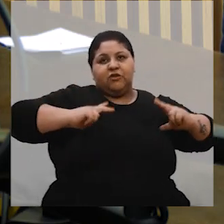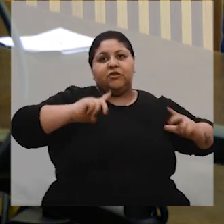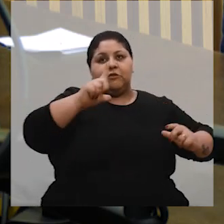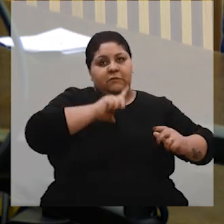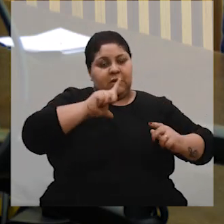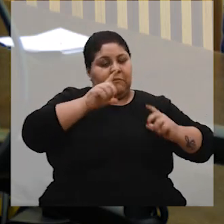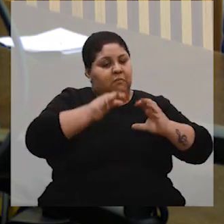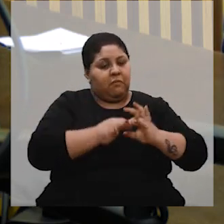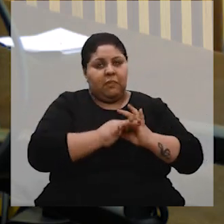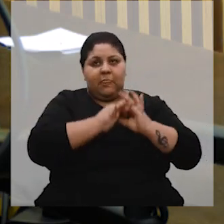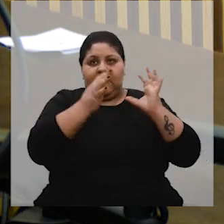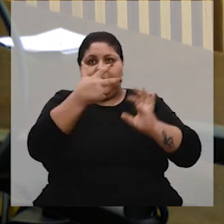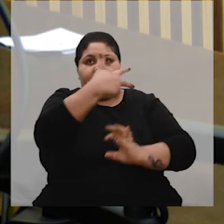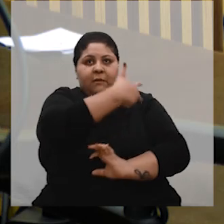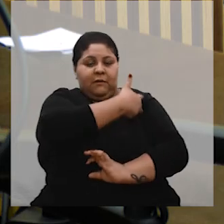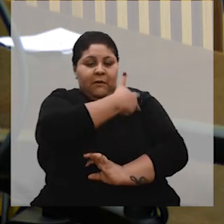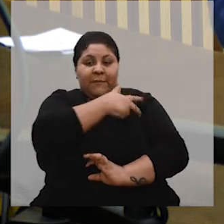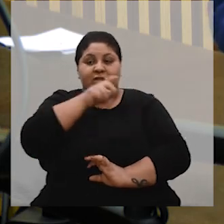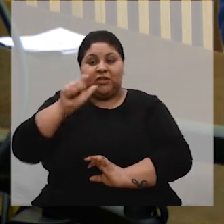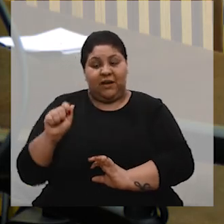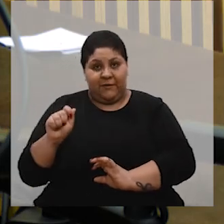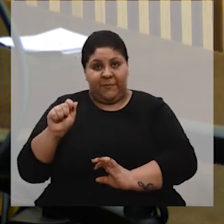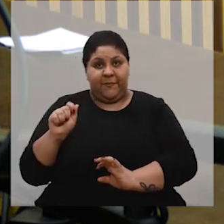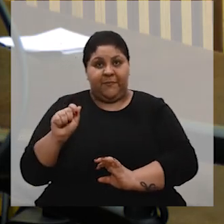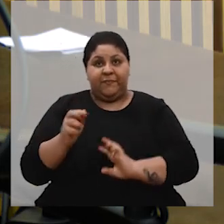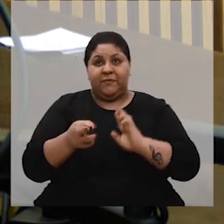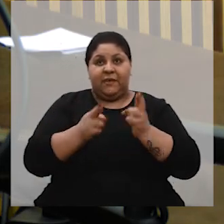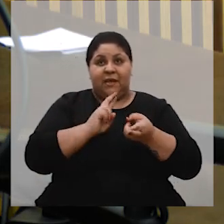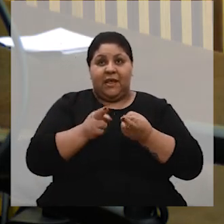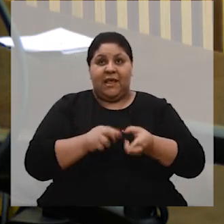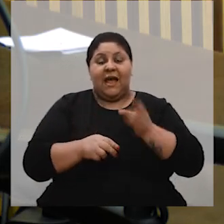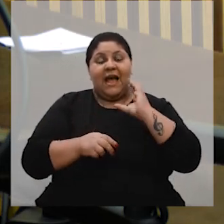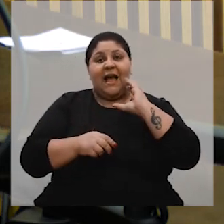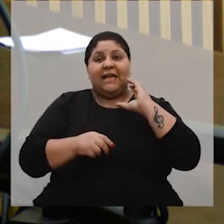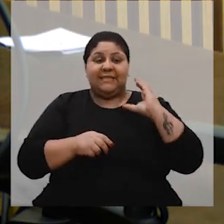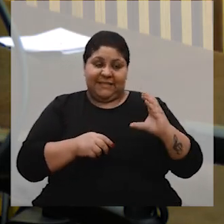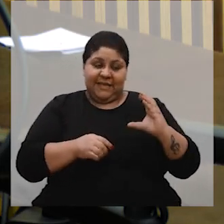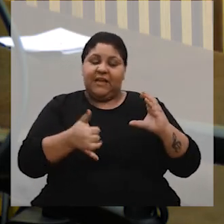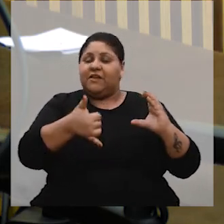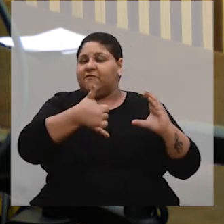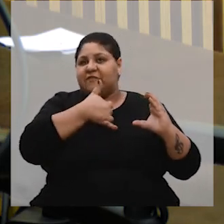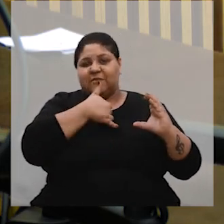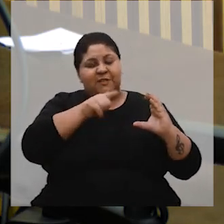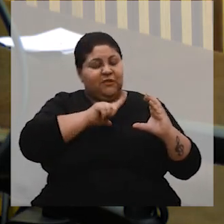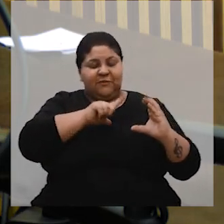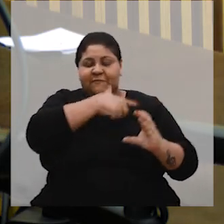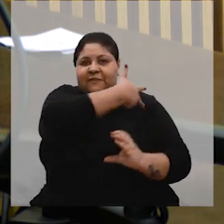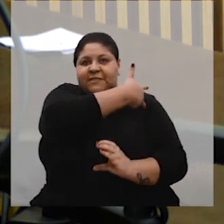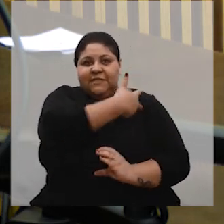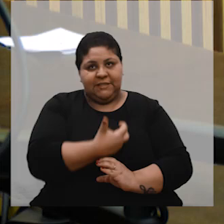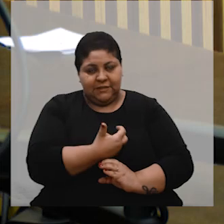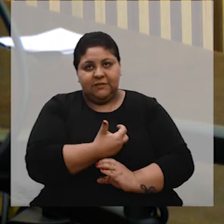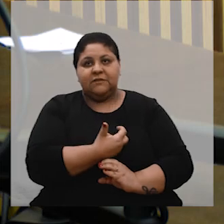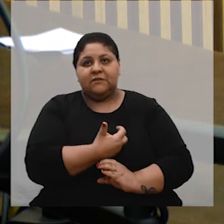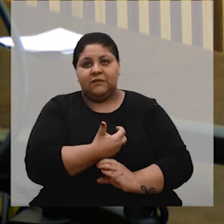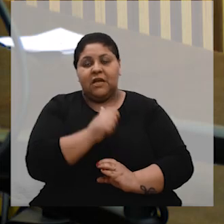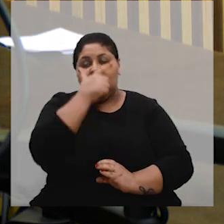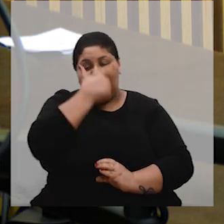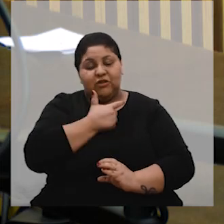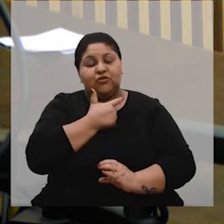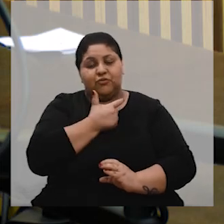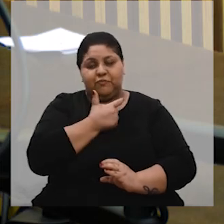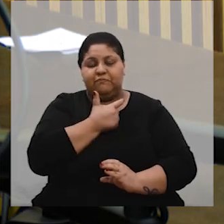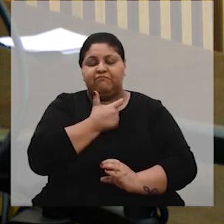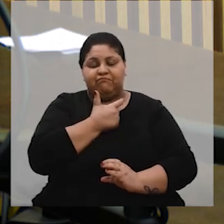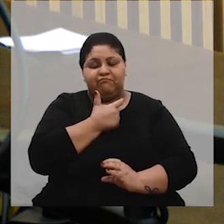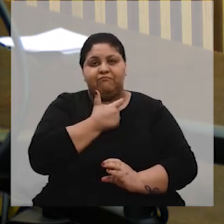nós temos à disposição a vacina da hepatite A. Em relação à hepatite C, infelizmente, não temos ainda vacina, né? Então, isso eu acho